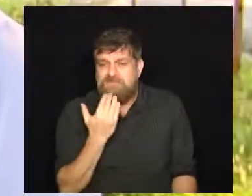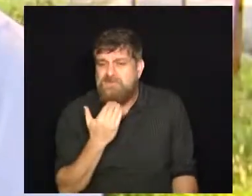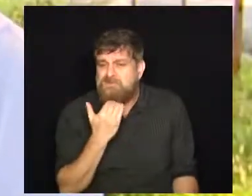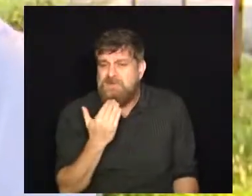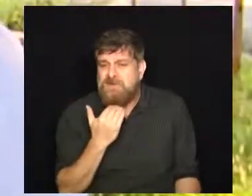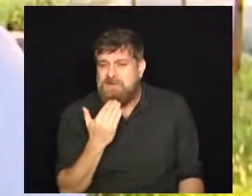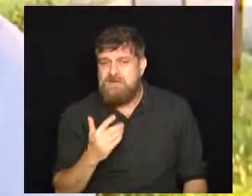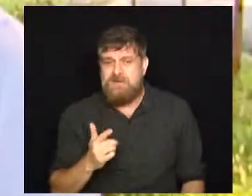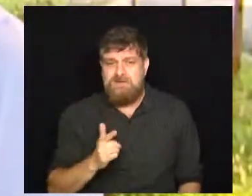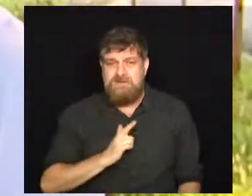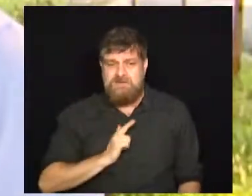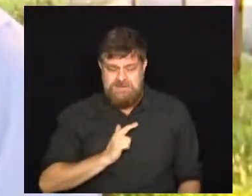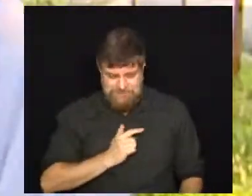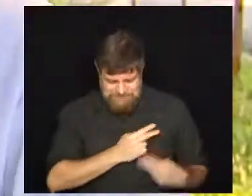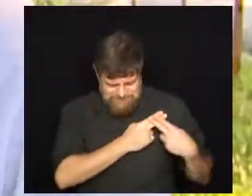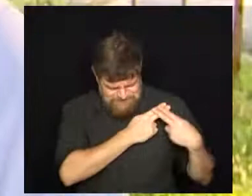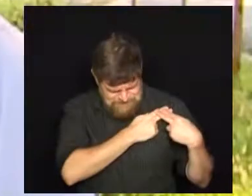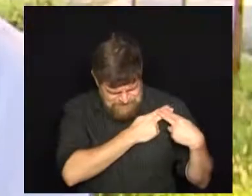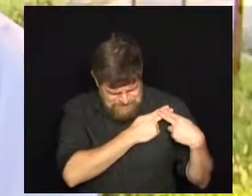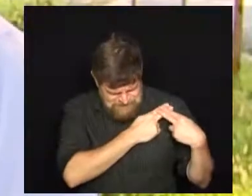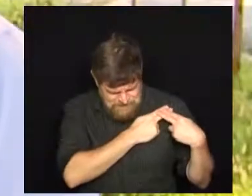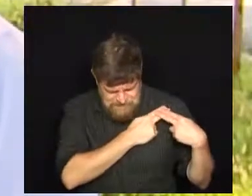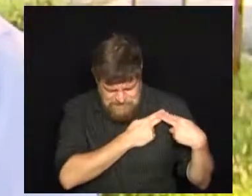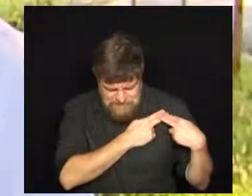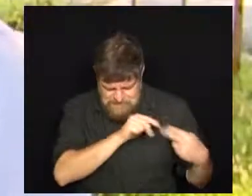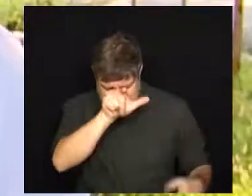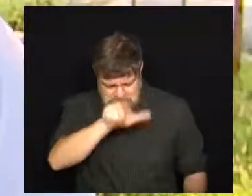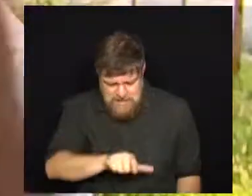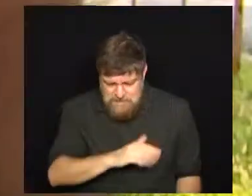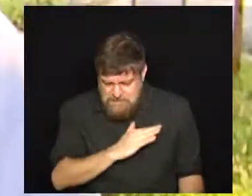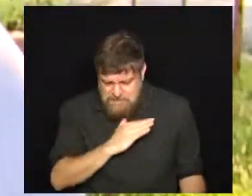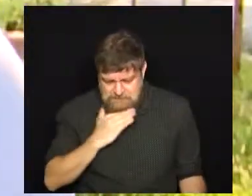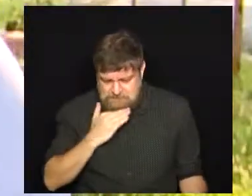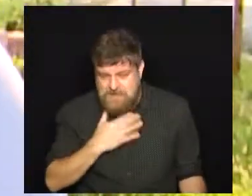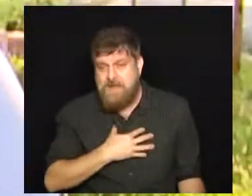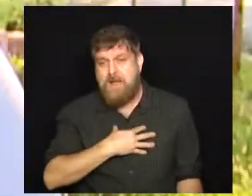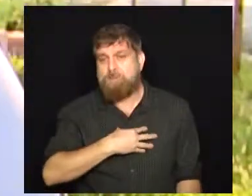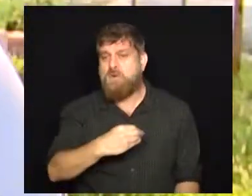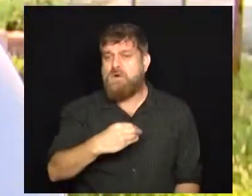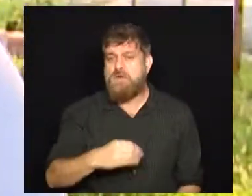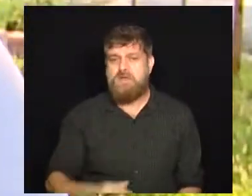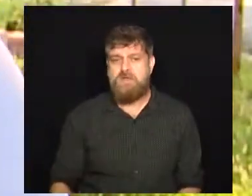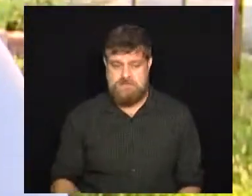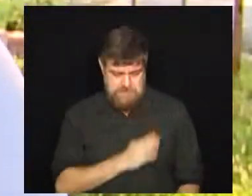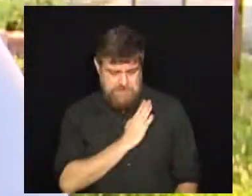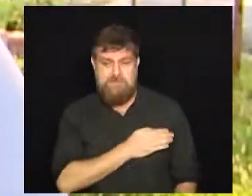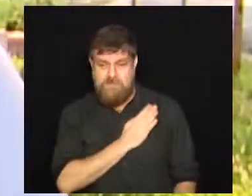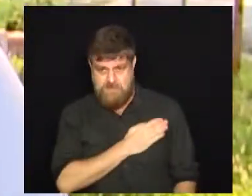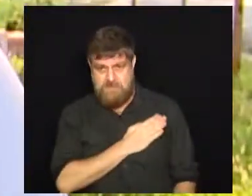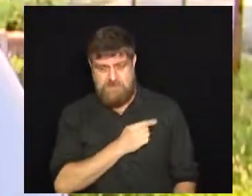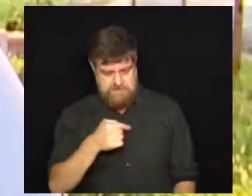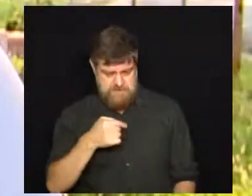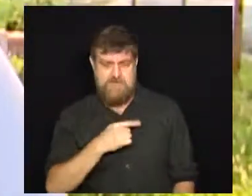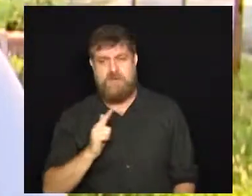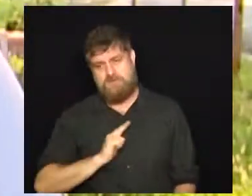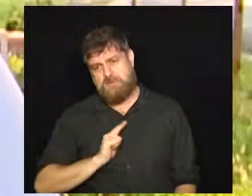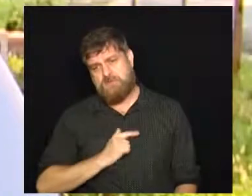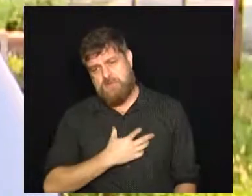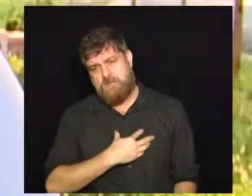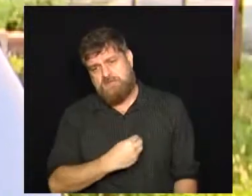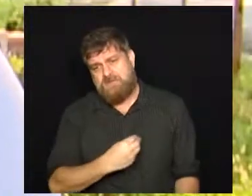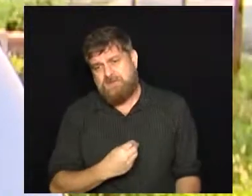Tento assumir que não tenho mais ela aqui do meu lado, que ela está só no coração. Não